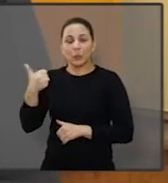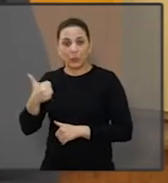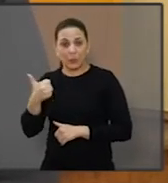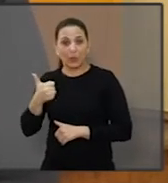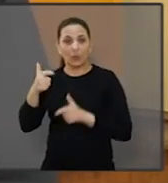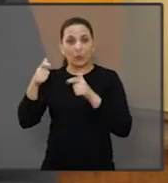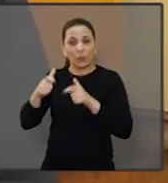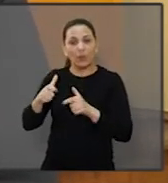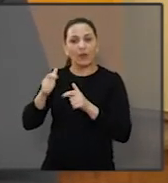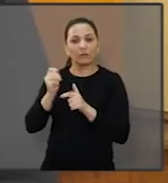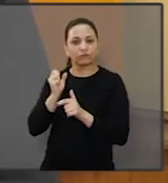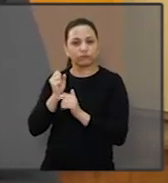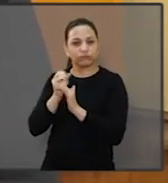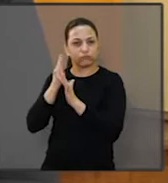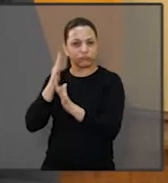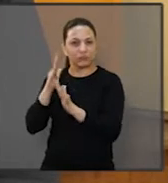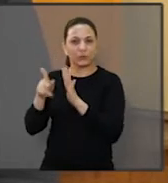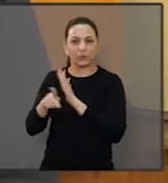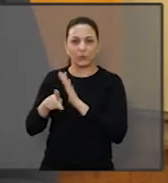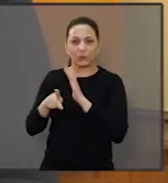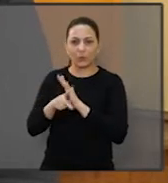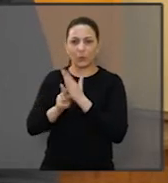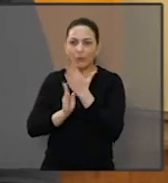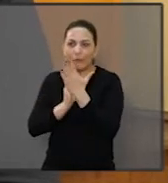tinham 12 equipes. Então ficou